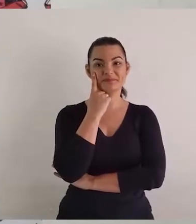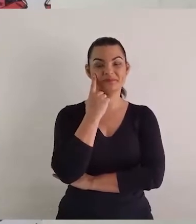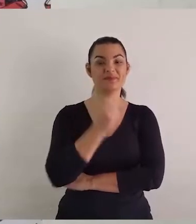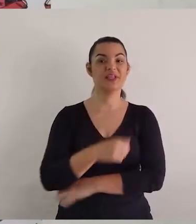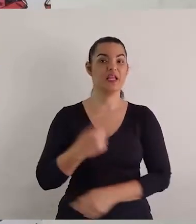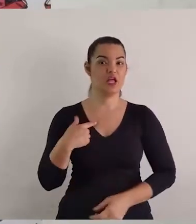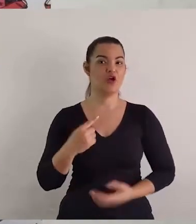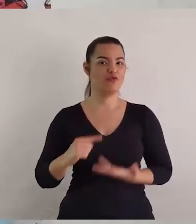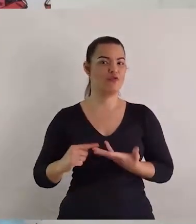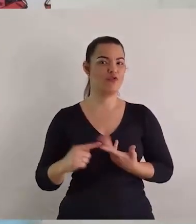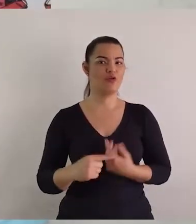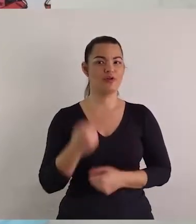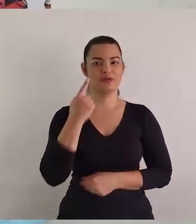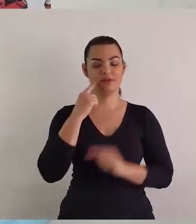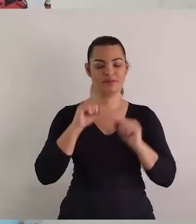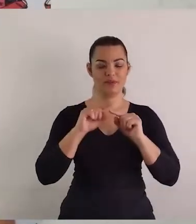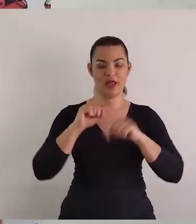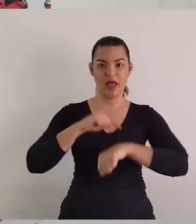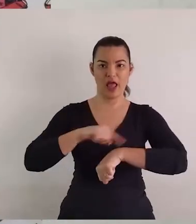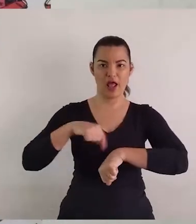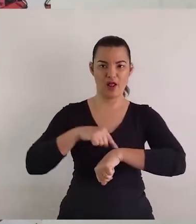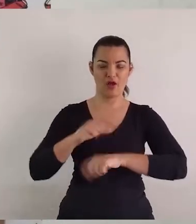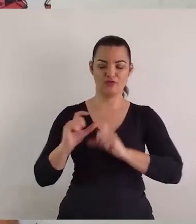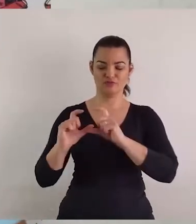Vou contar aqui. Estou olhando o reloginho aqui na tela.